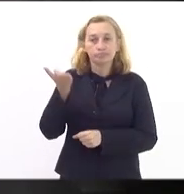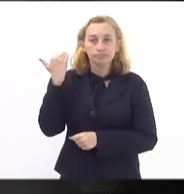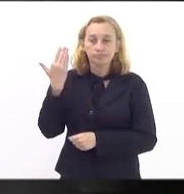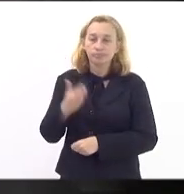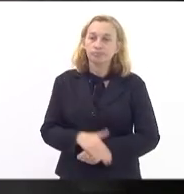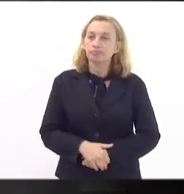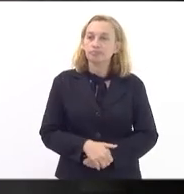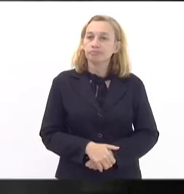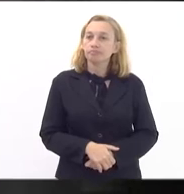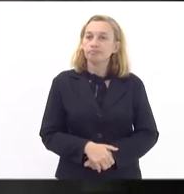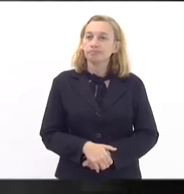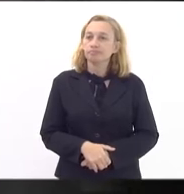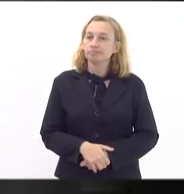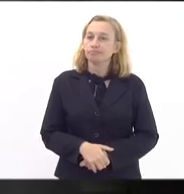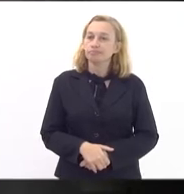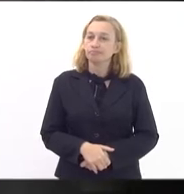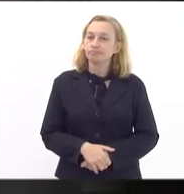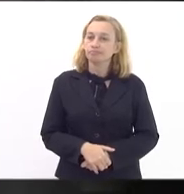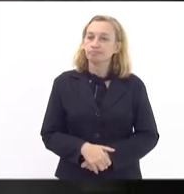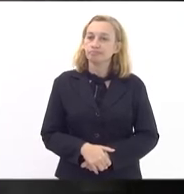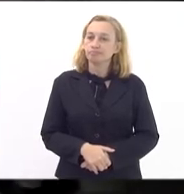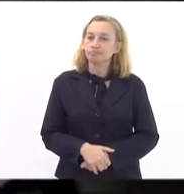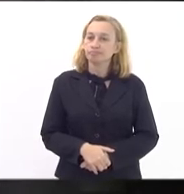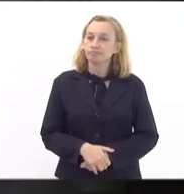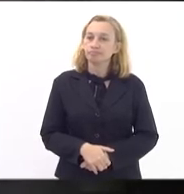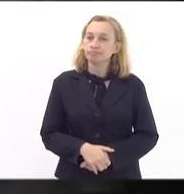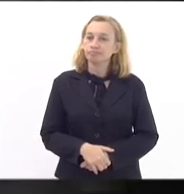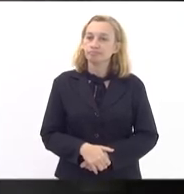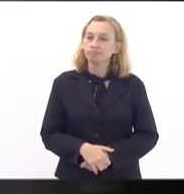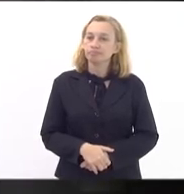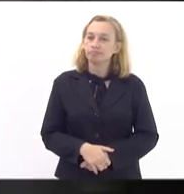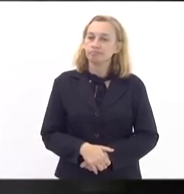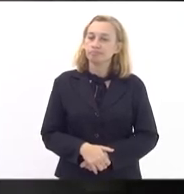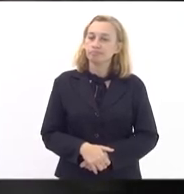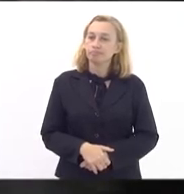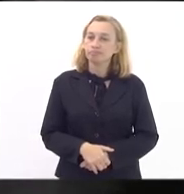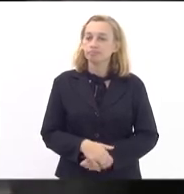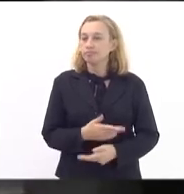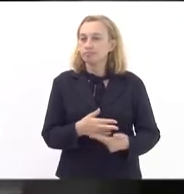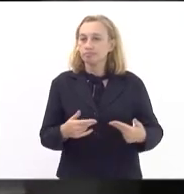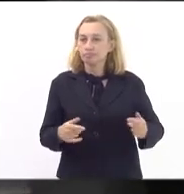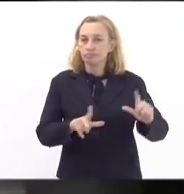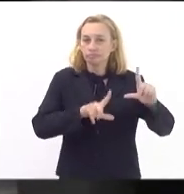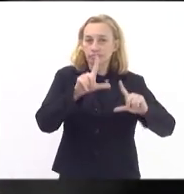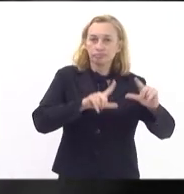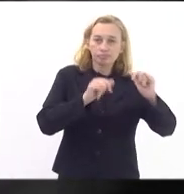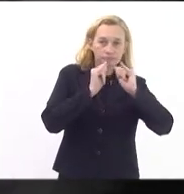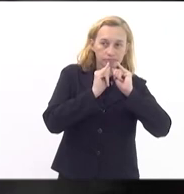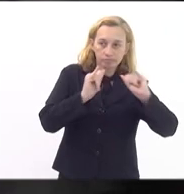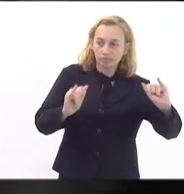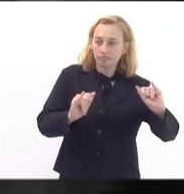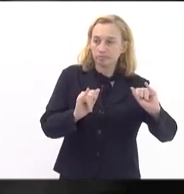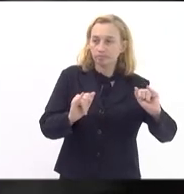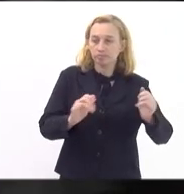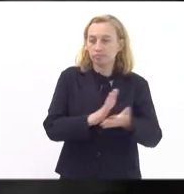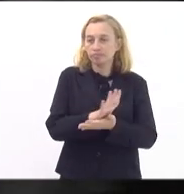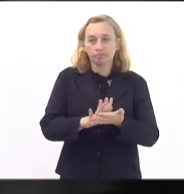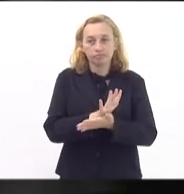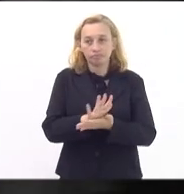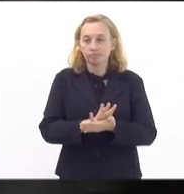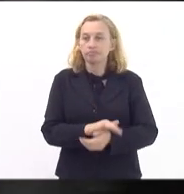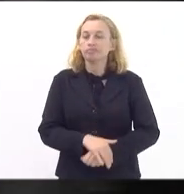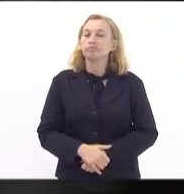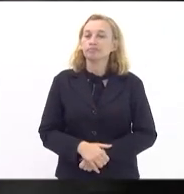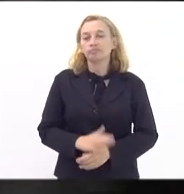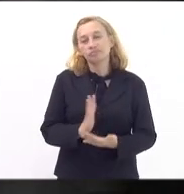é a muita coisa que que às vezes não não vai para mídia né não é tão é Tornada pública